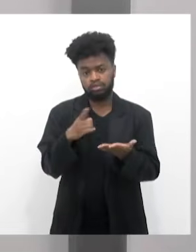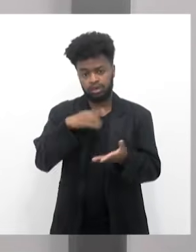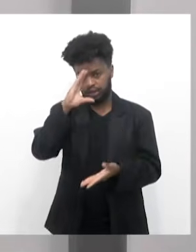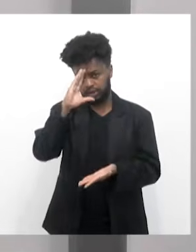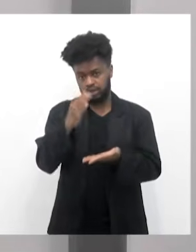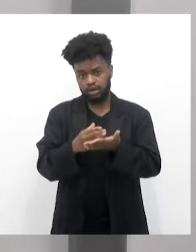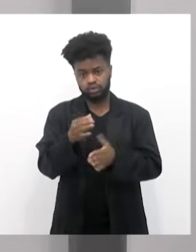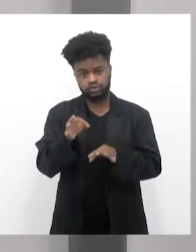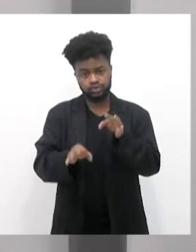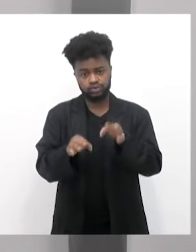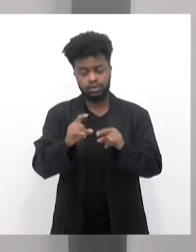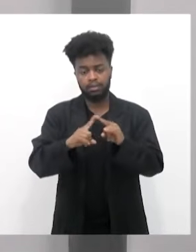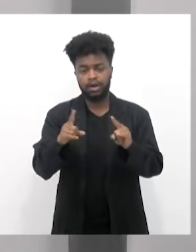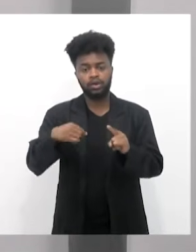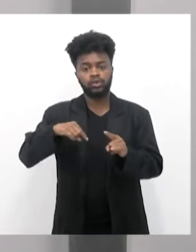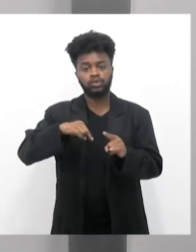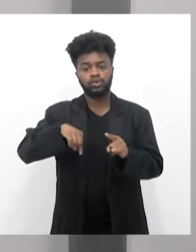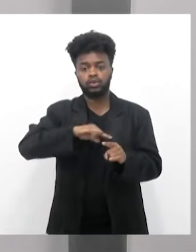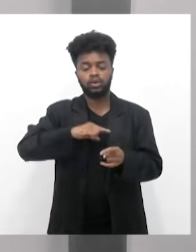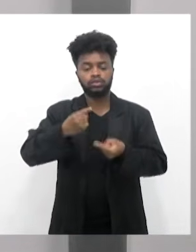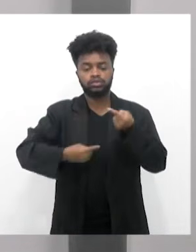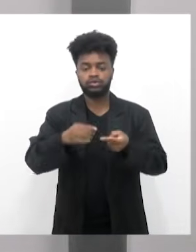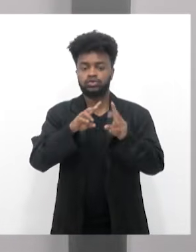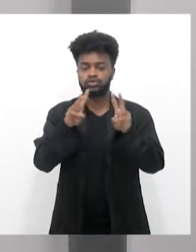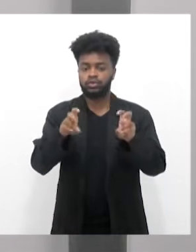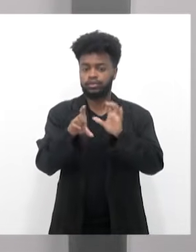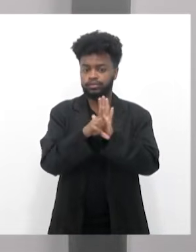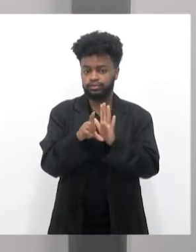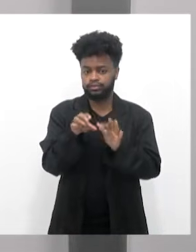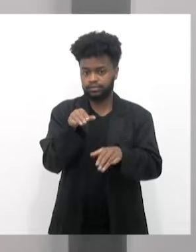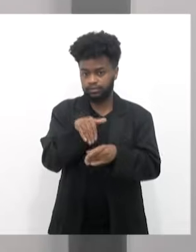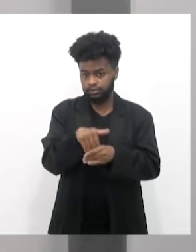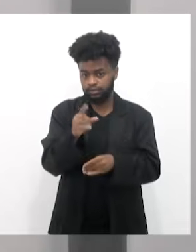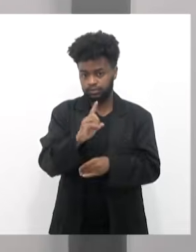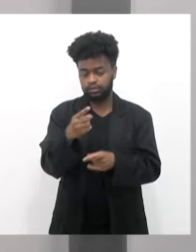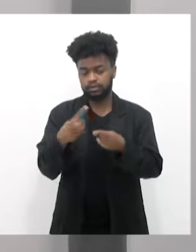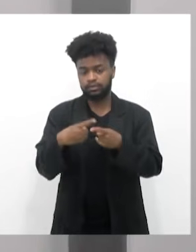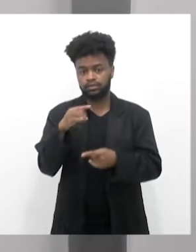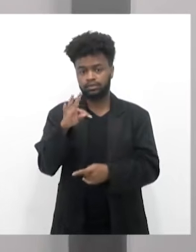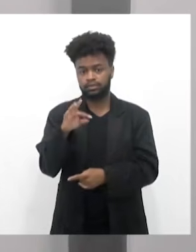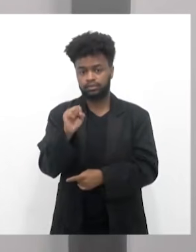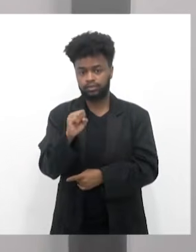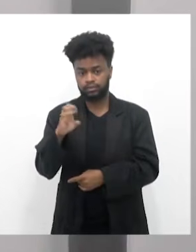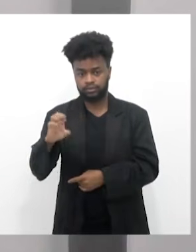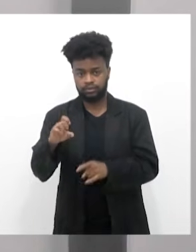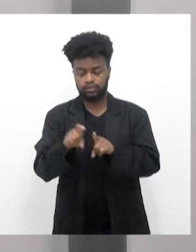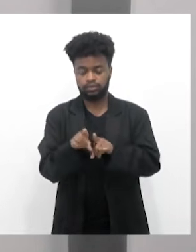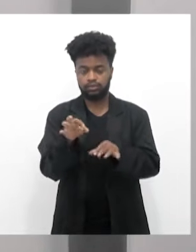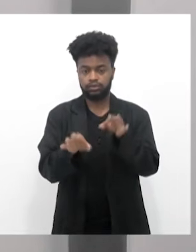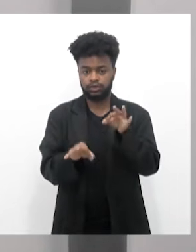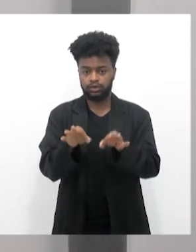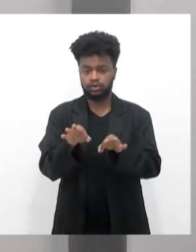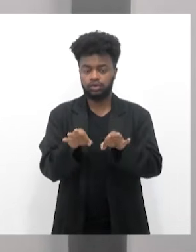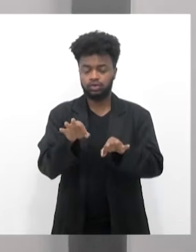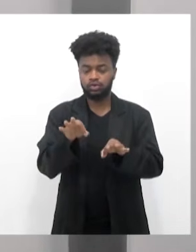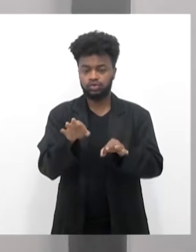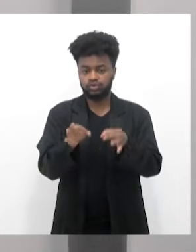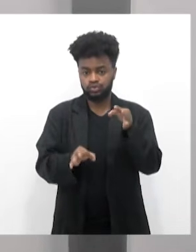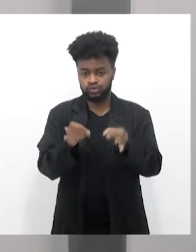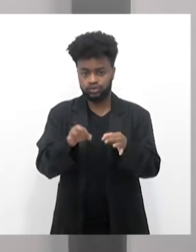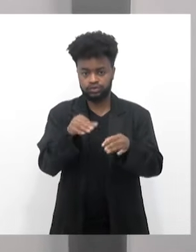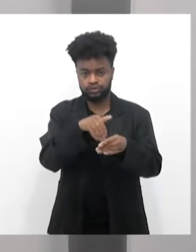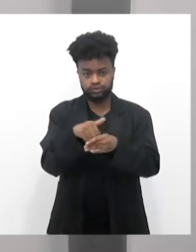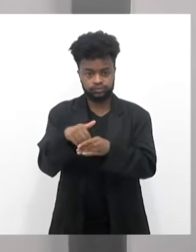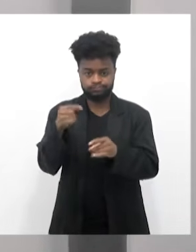que a gente não está enfrentando uma lei eleitoral. Até porque o TSE, a Justiça Eleitoral, não tem nada a ver